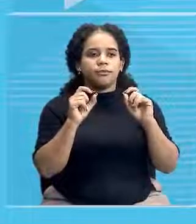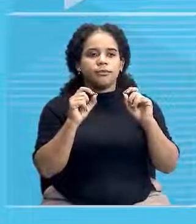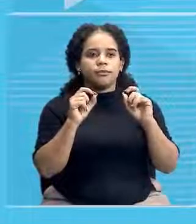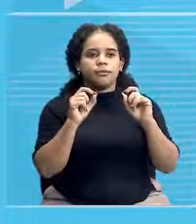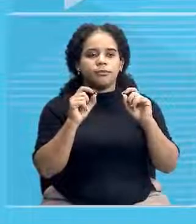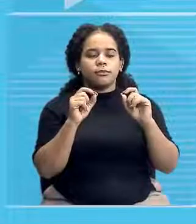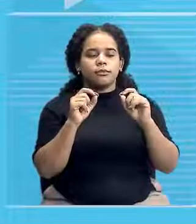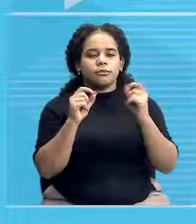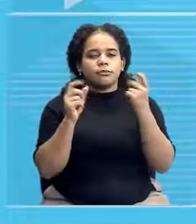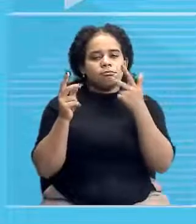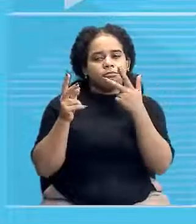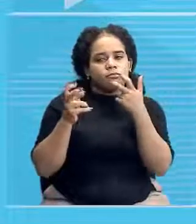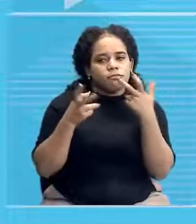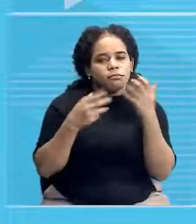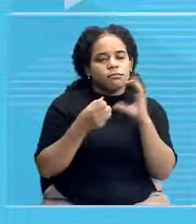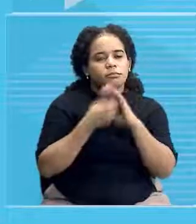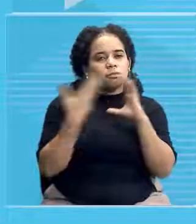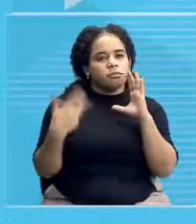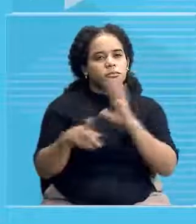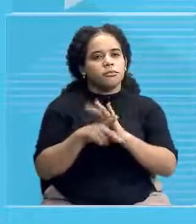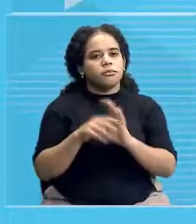do órgão genital.